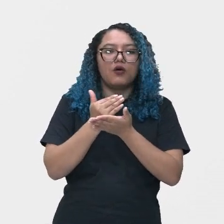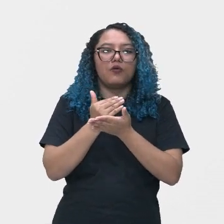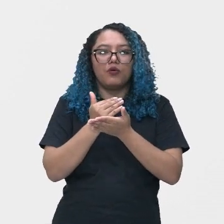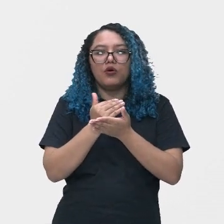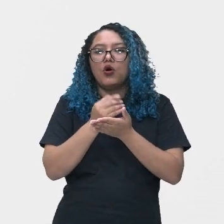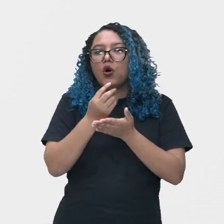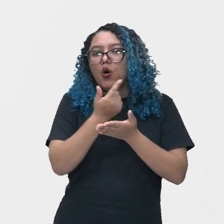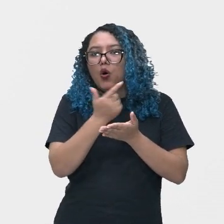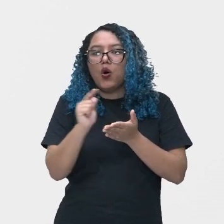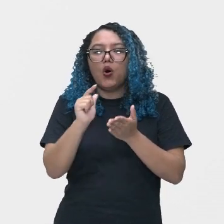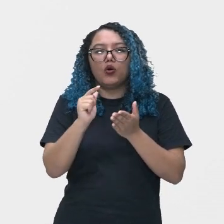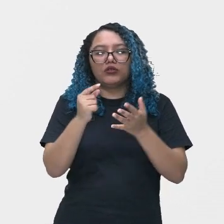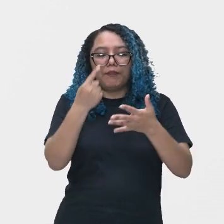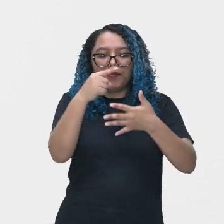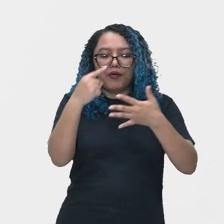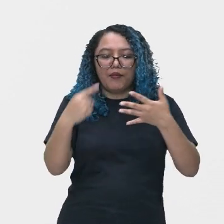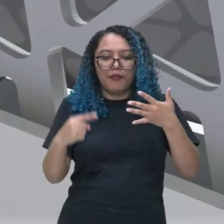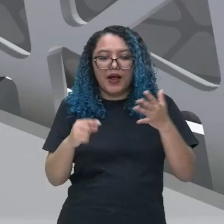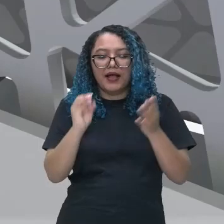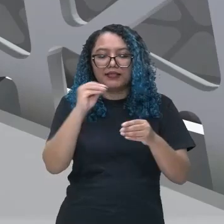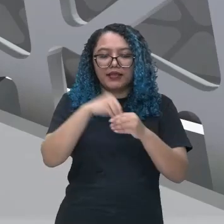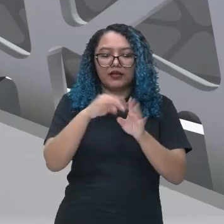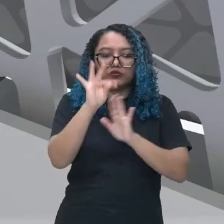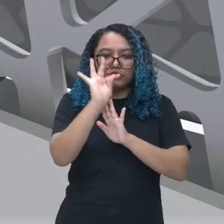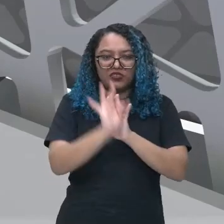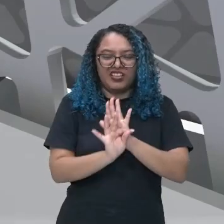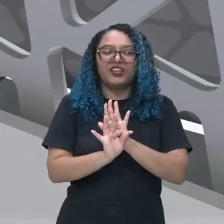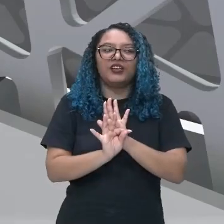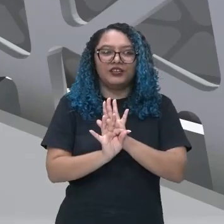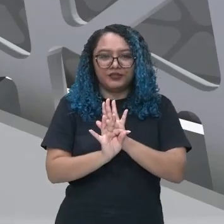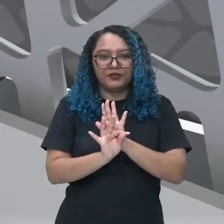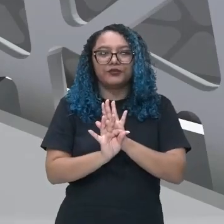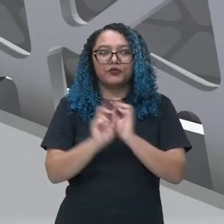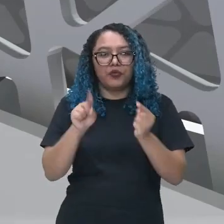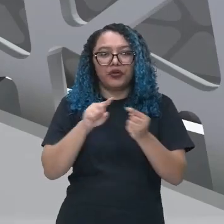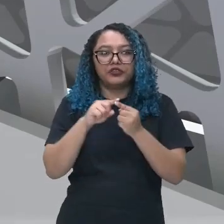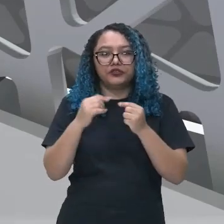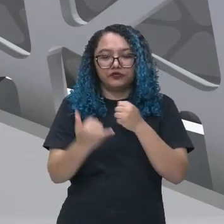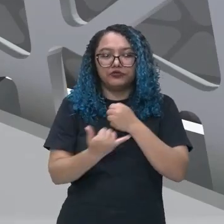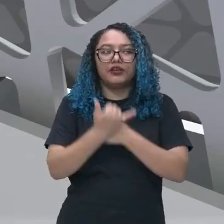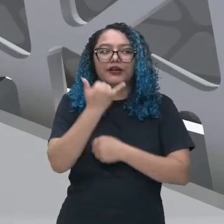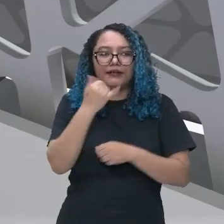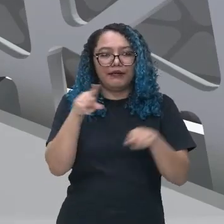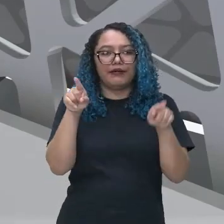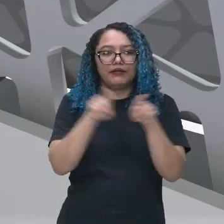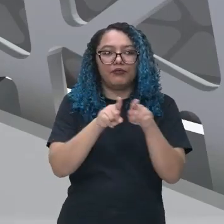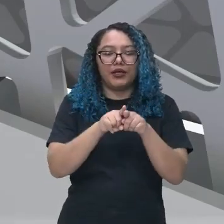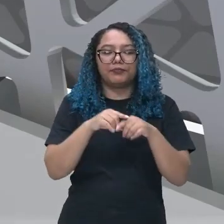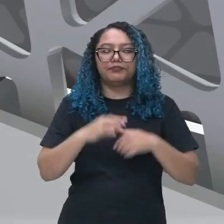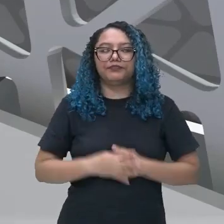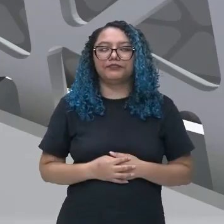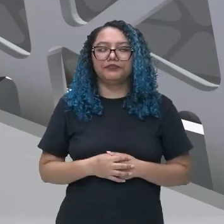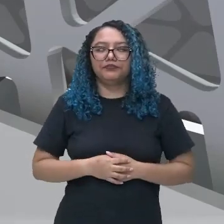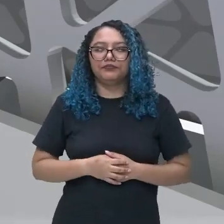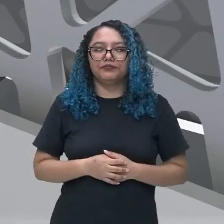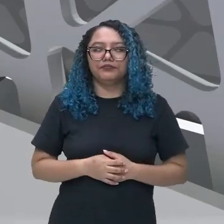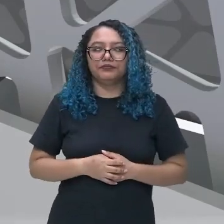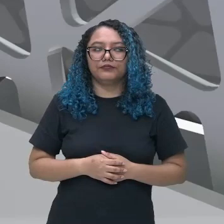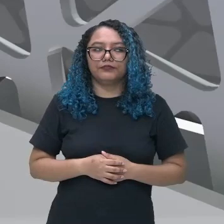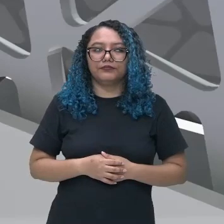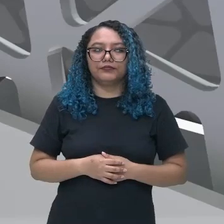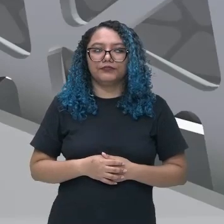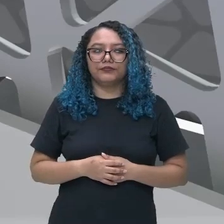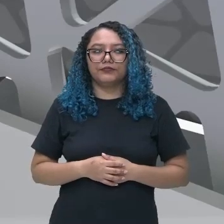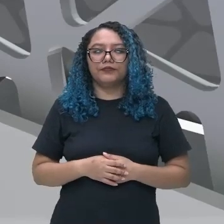texto. Ok? Então, tem algumas características aqui que eu vou fazer com vocês aqui para dizer se